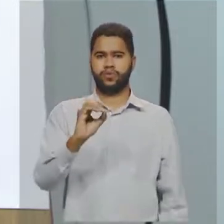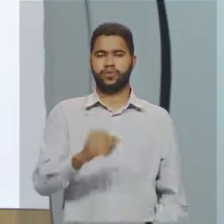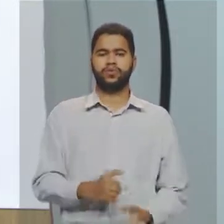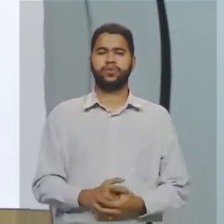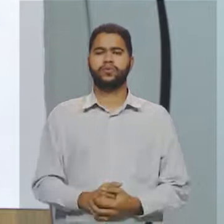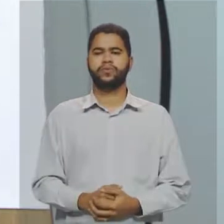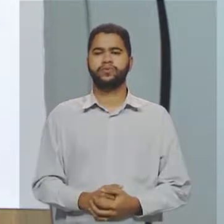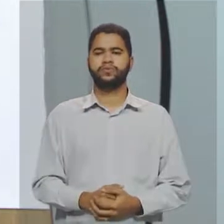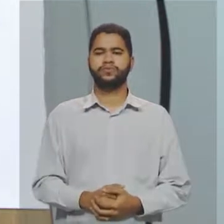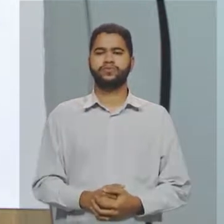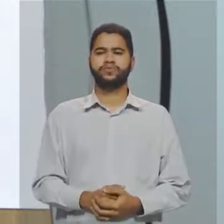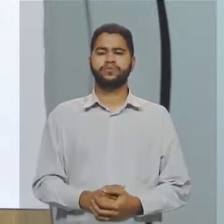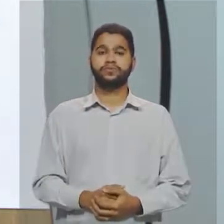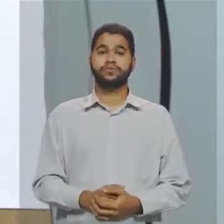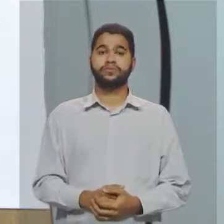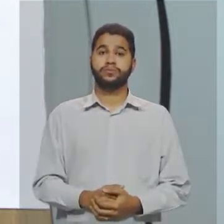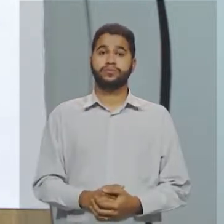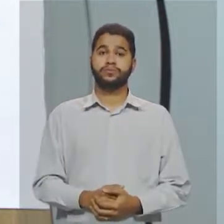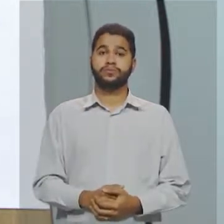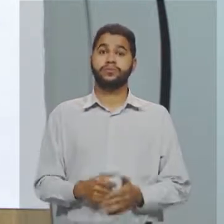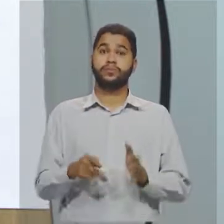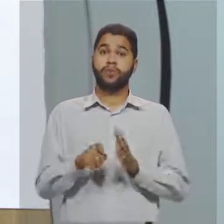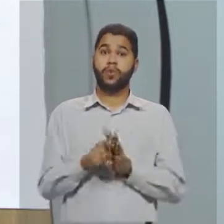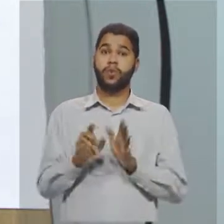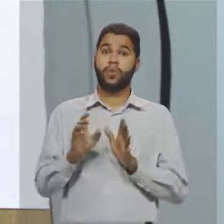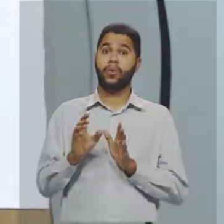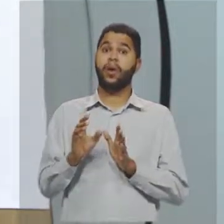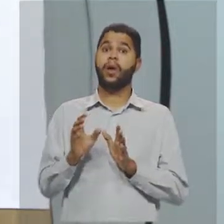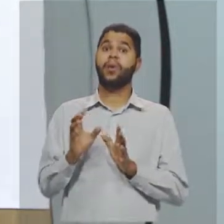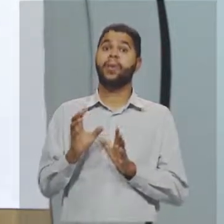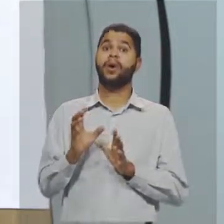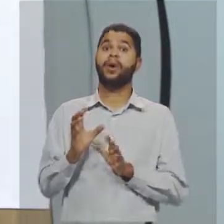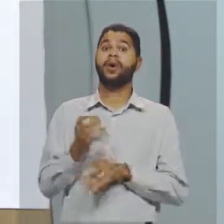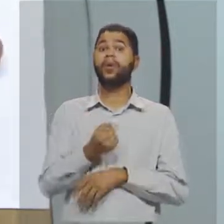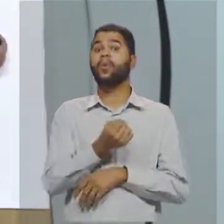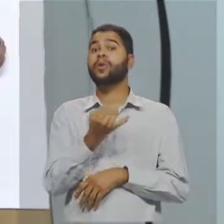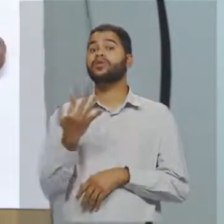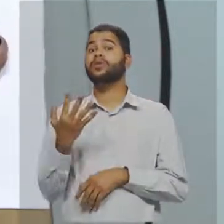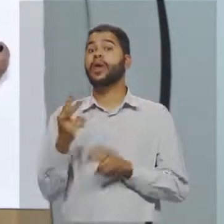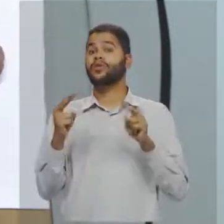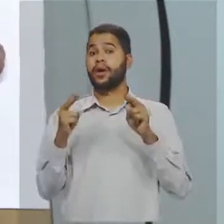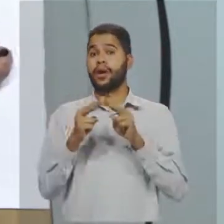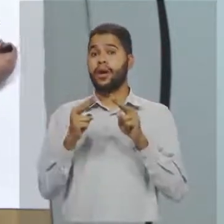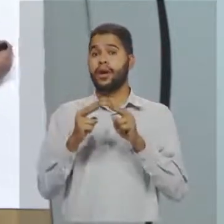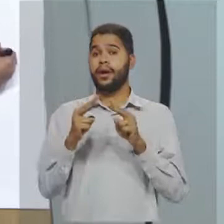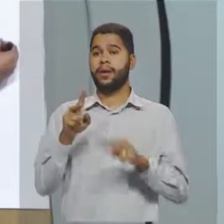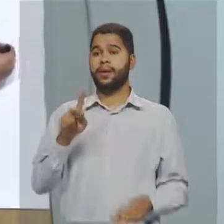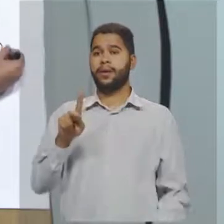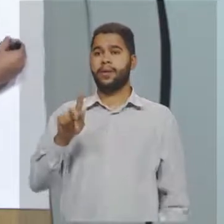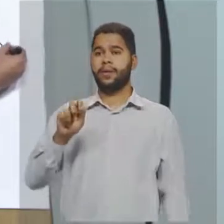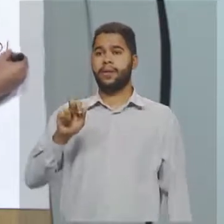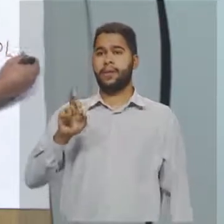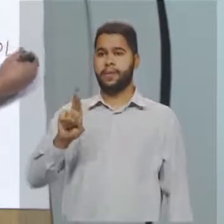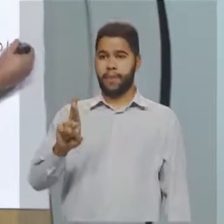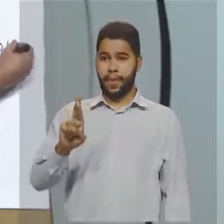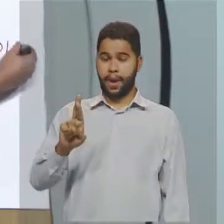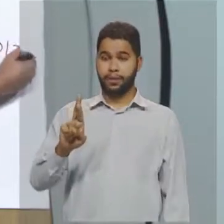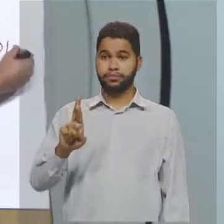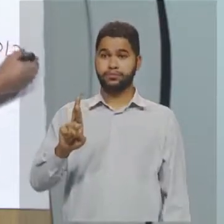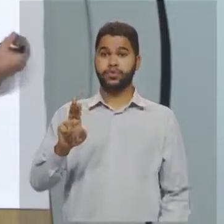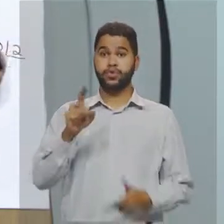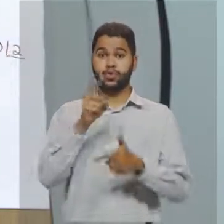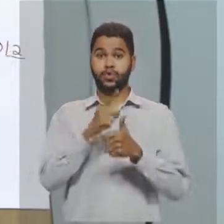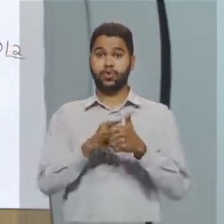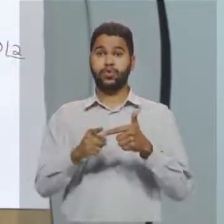Então, nós temos o total 20, que foi, no caso, a quantidade par. Se a gente dividir o 20 por 2, que nós